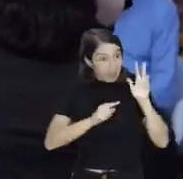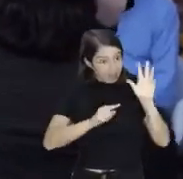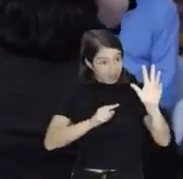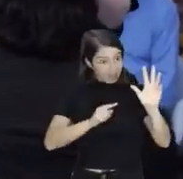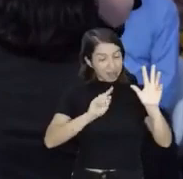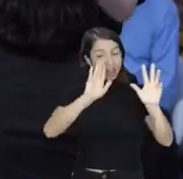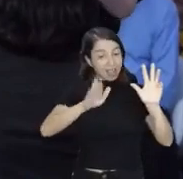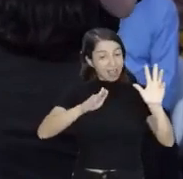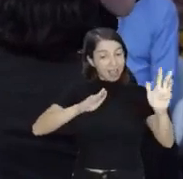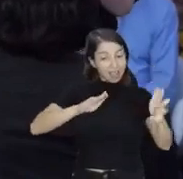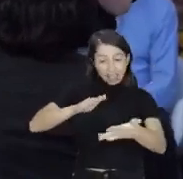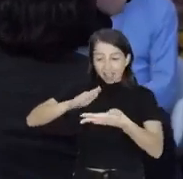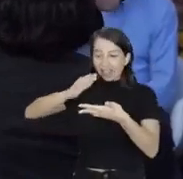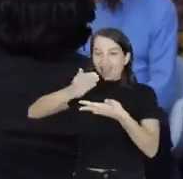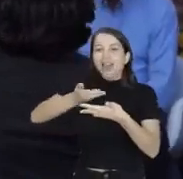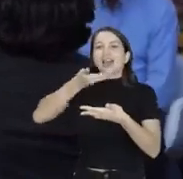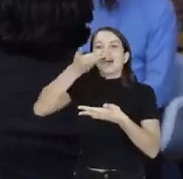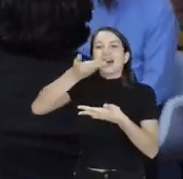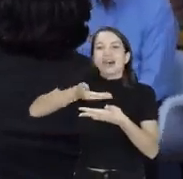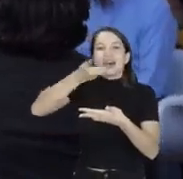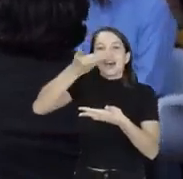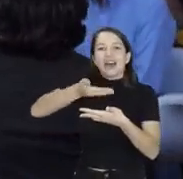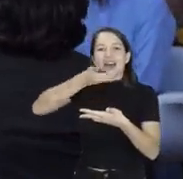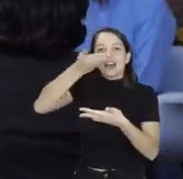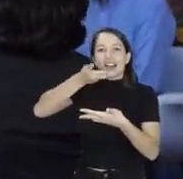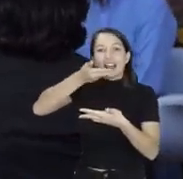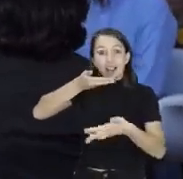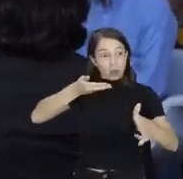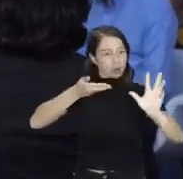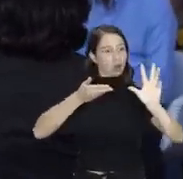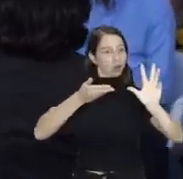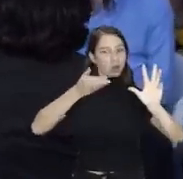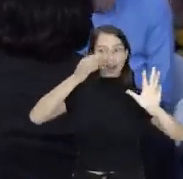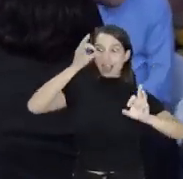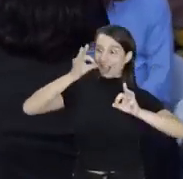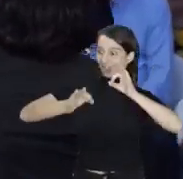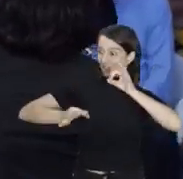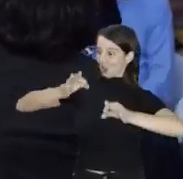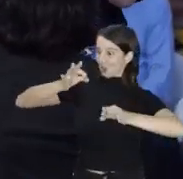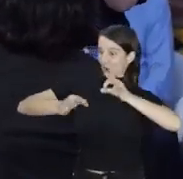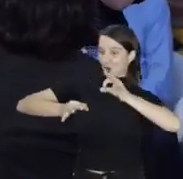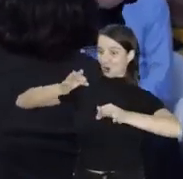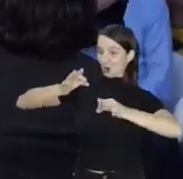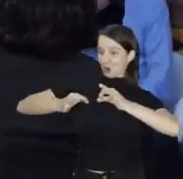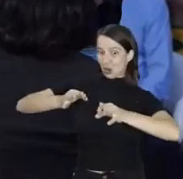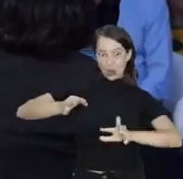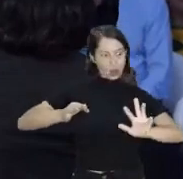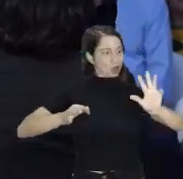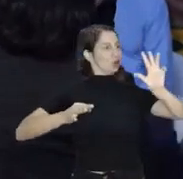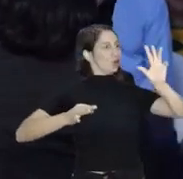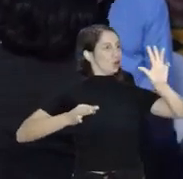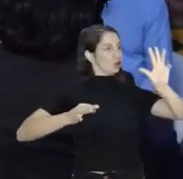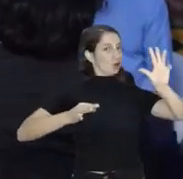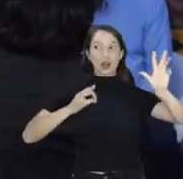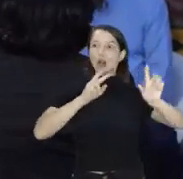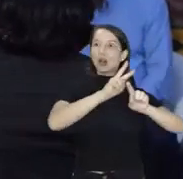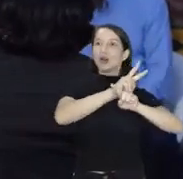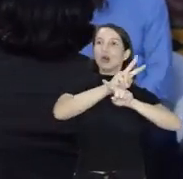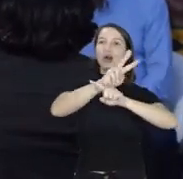justiça ele é a proteção às mulheres ele é educação de qualidade